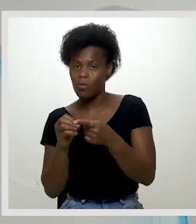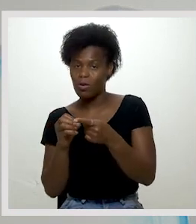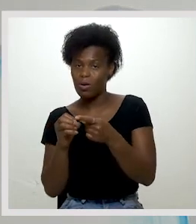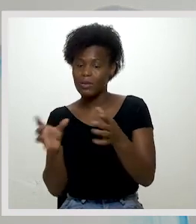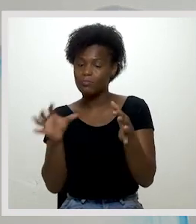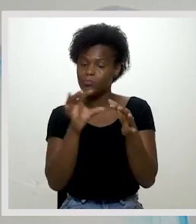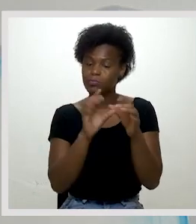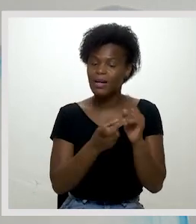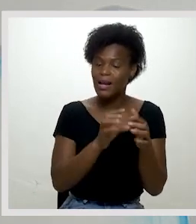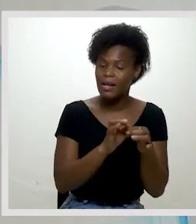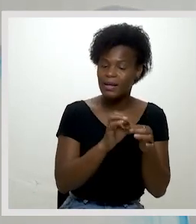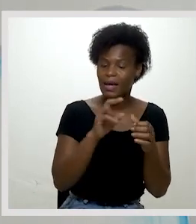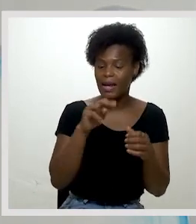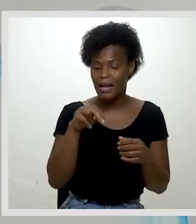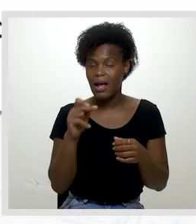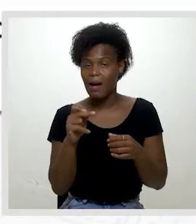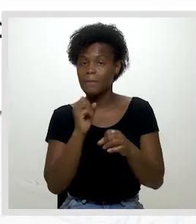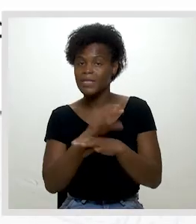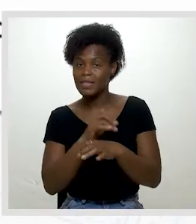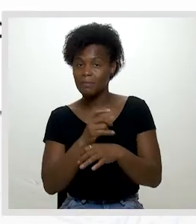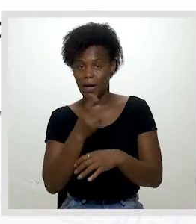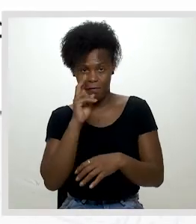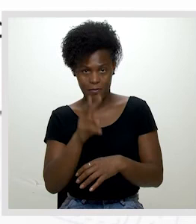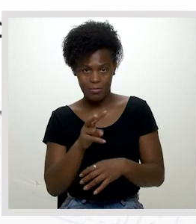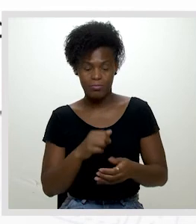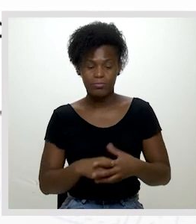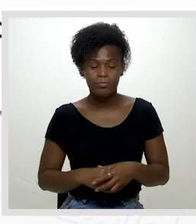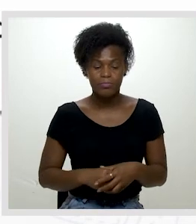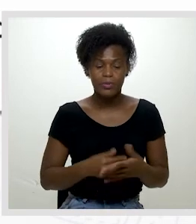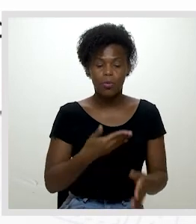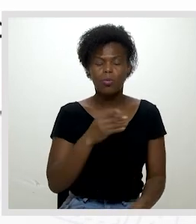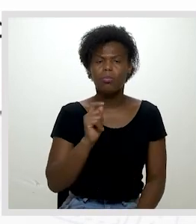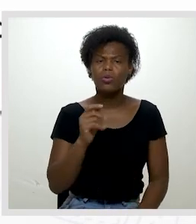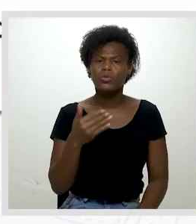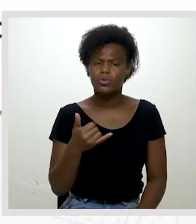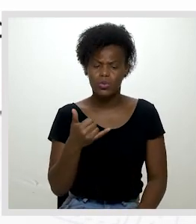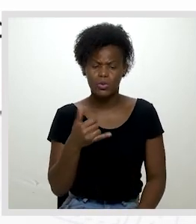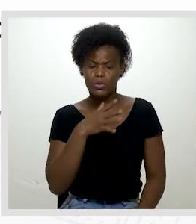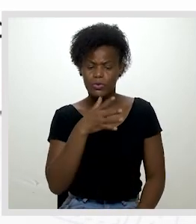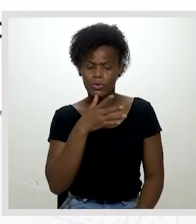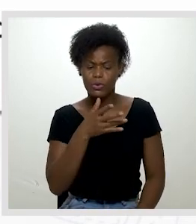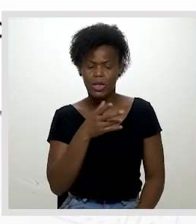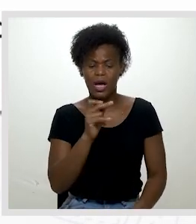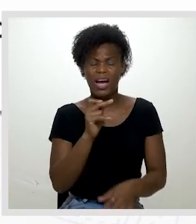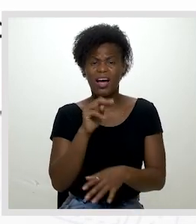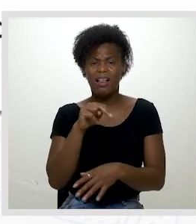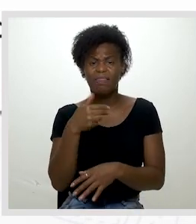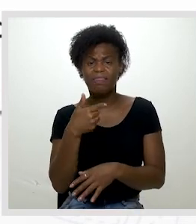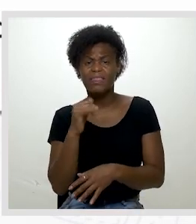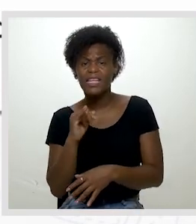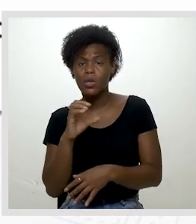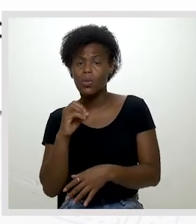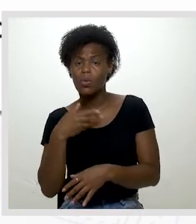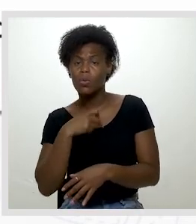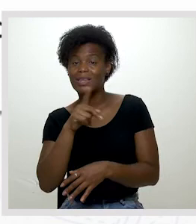complementar no RNA mensageiro, para ver isso. 1.2 diz o seguinte: o anticodão no RNA